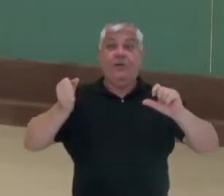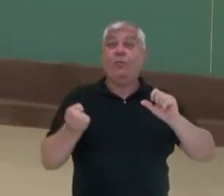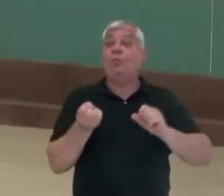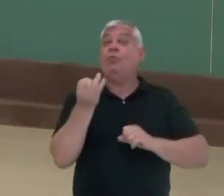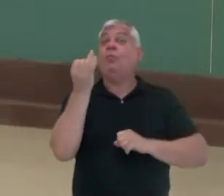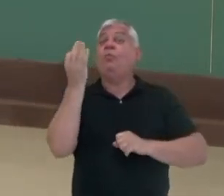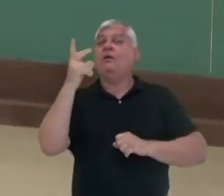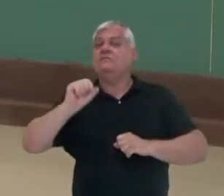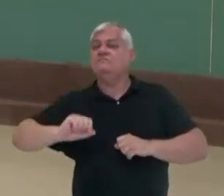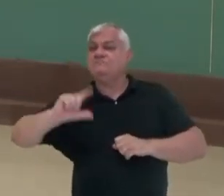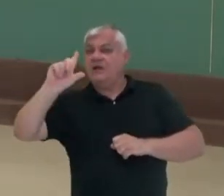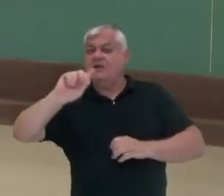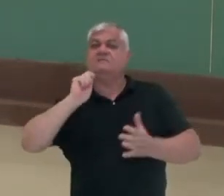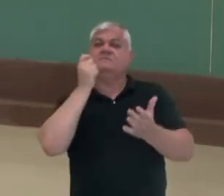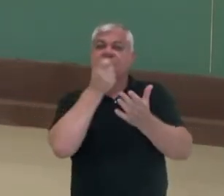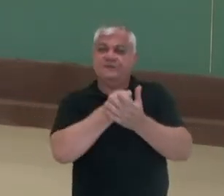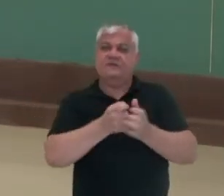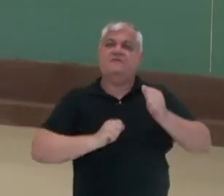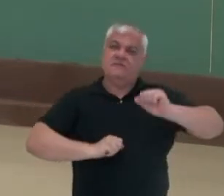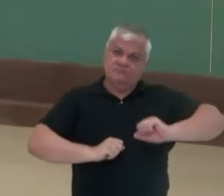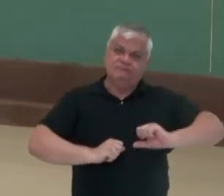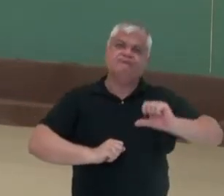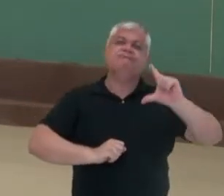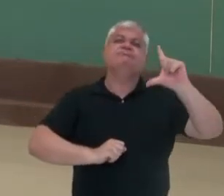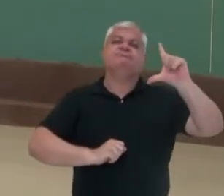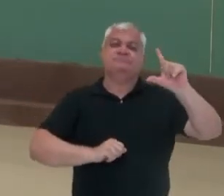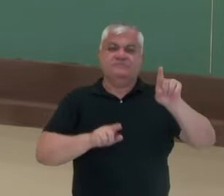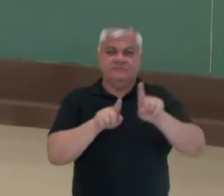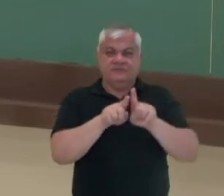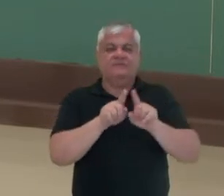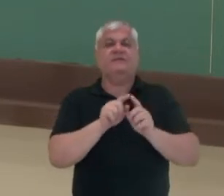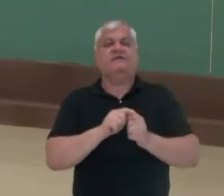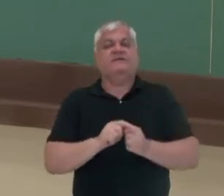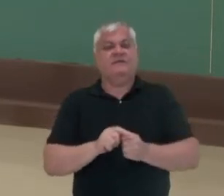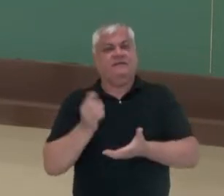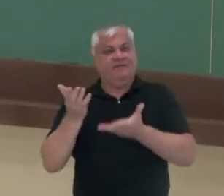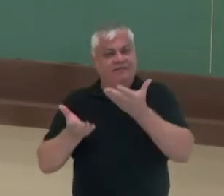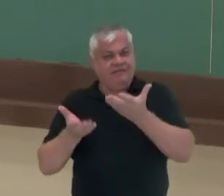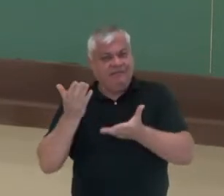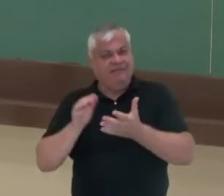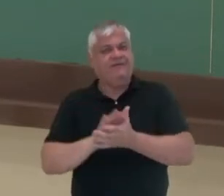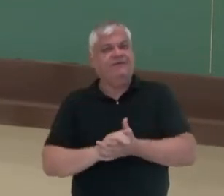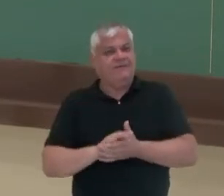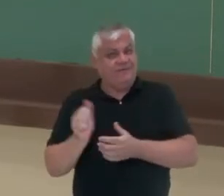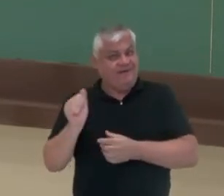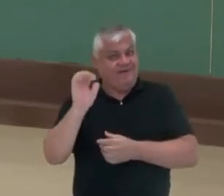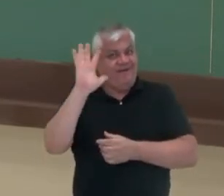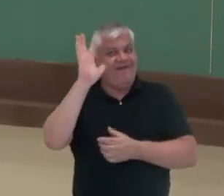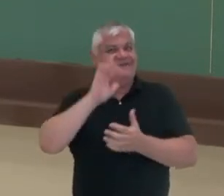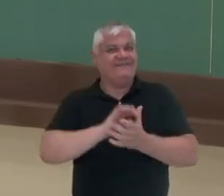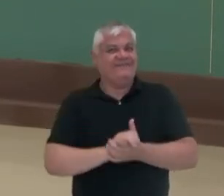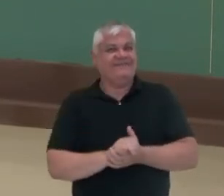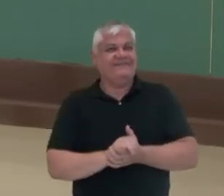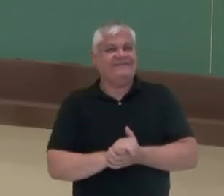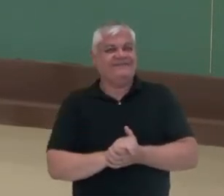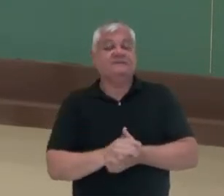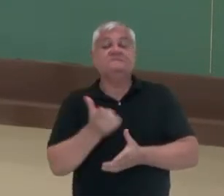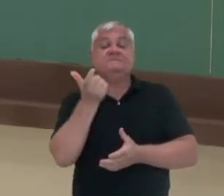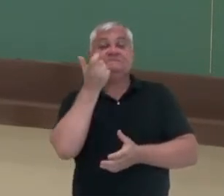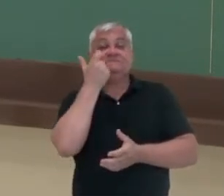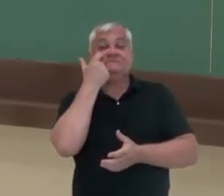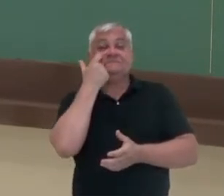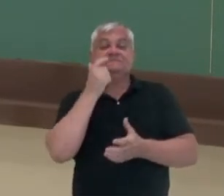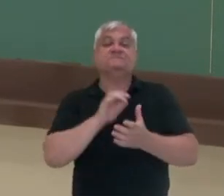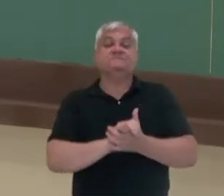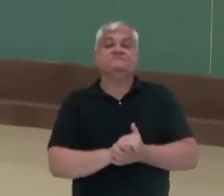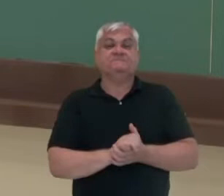que eu comprar, mais peso, mais quilos de café, mais caro eu vou pagar. Então, eu posso